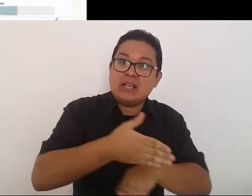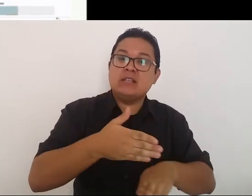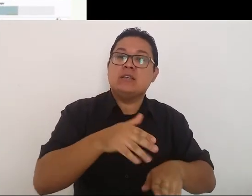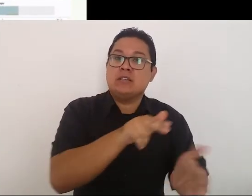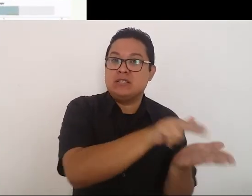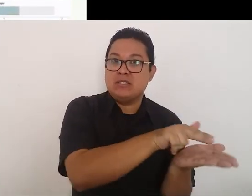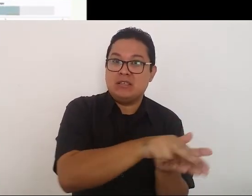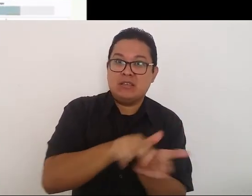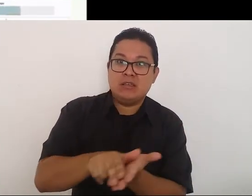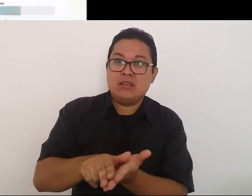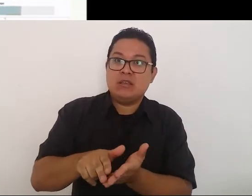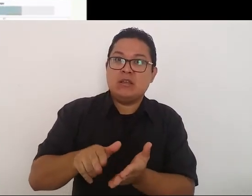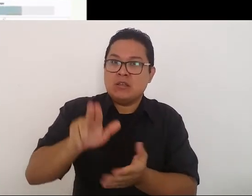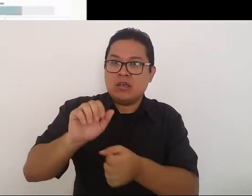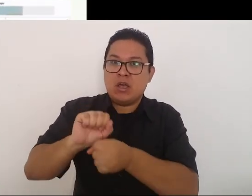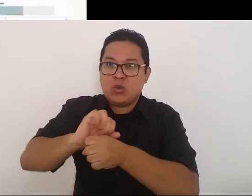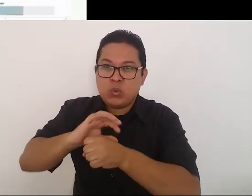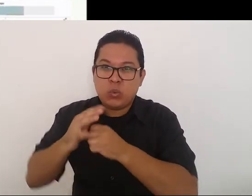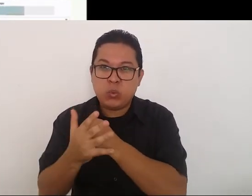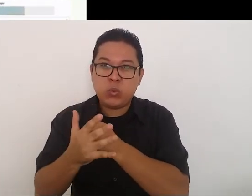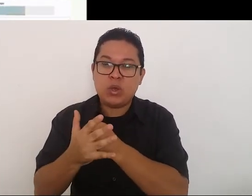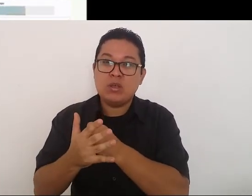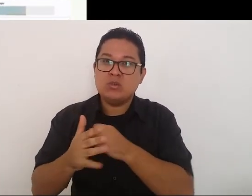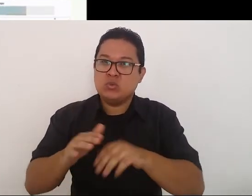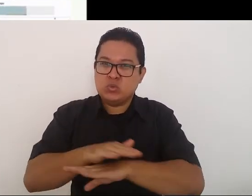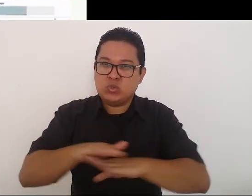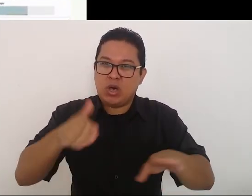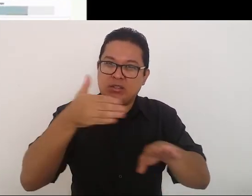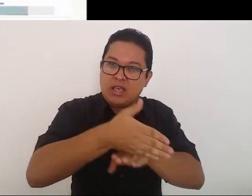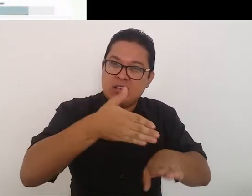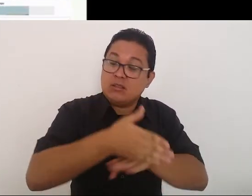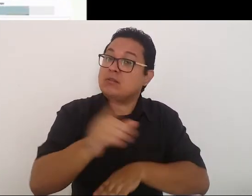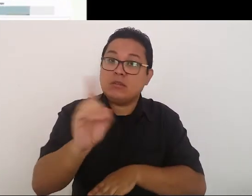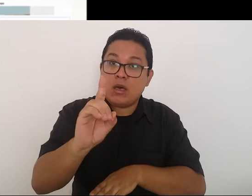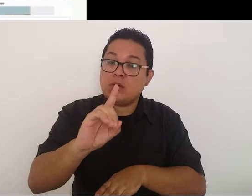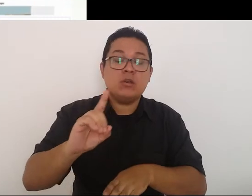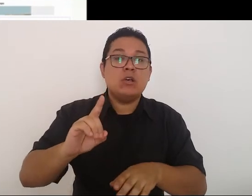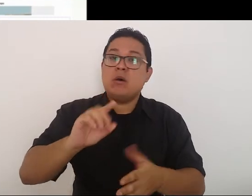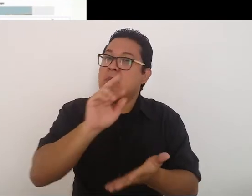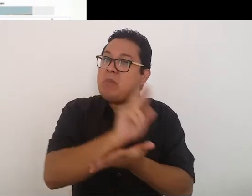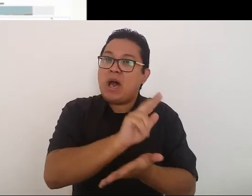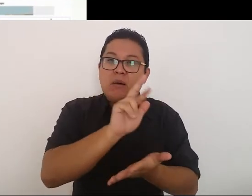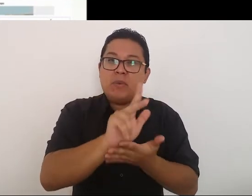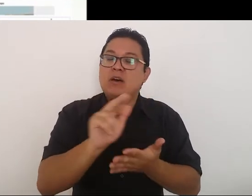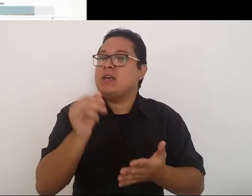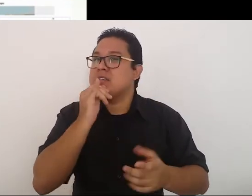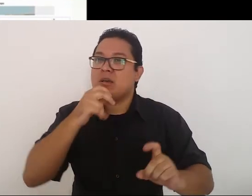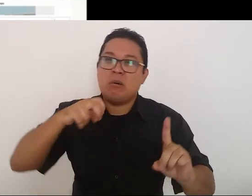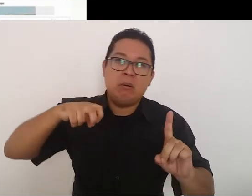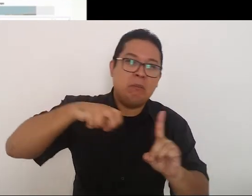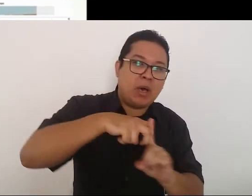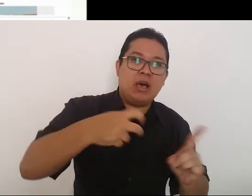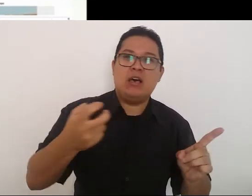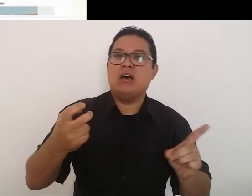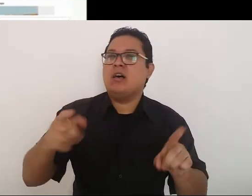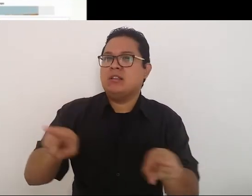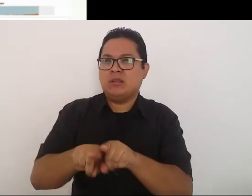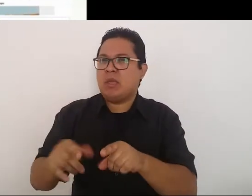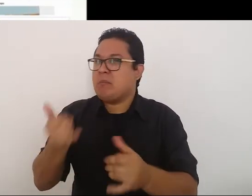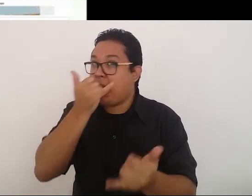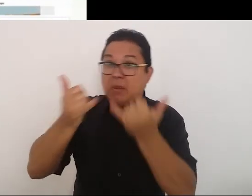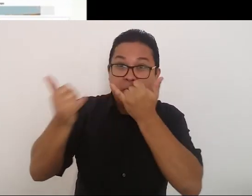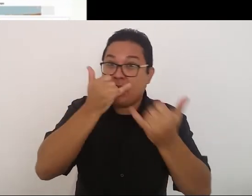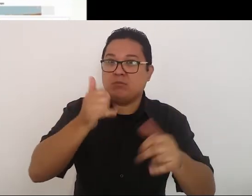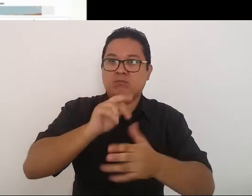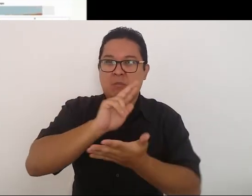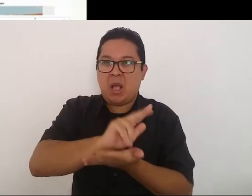malária, elas vão morrer de acidente de moto, mas não no acidente. Se você sofreu um acidente de moto, acidente de carro, e você precisa de um atendimento, você